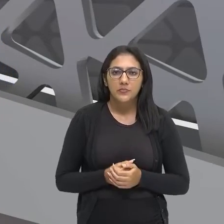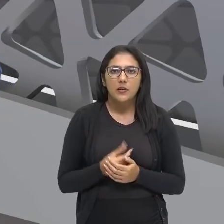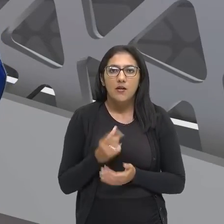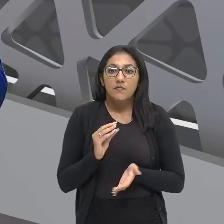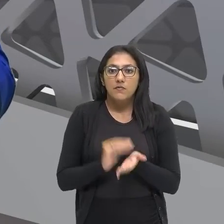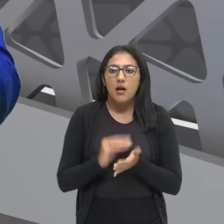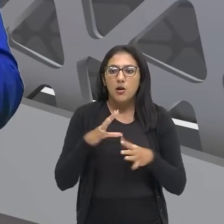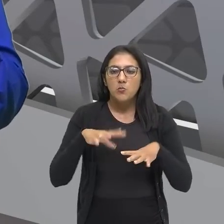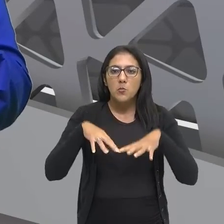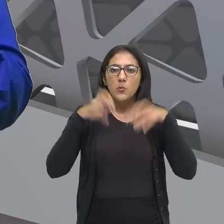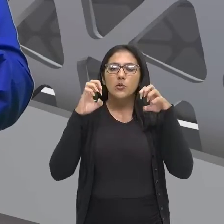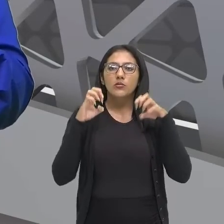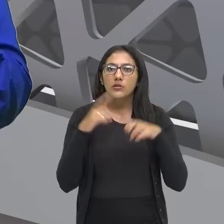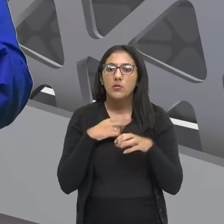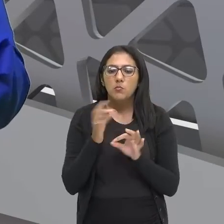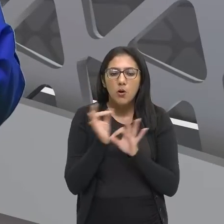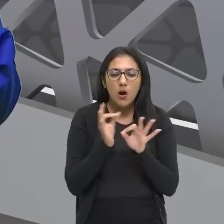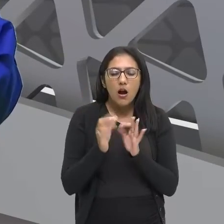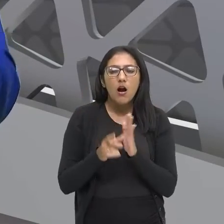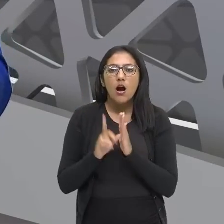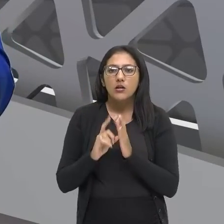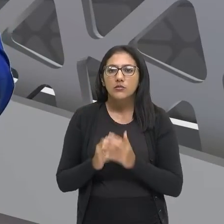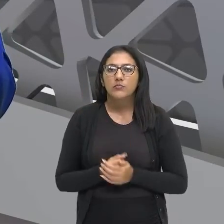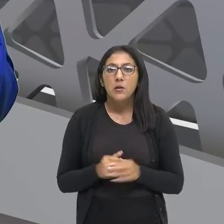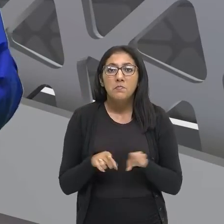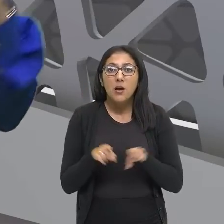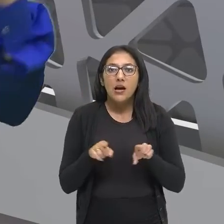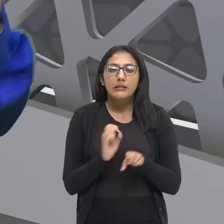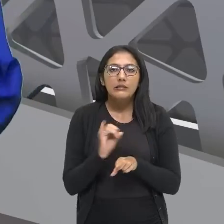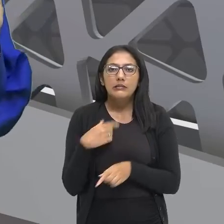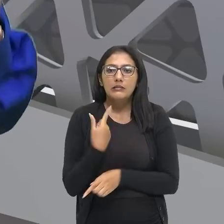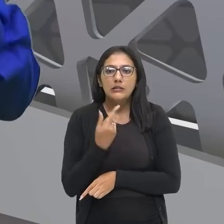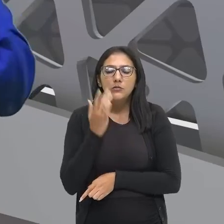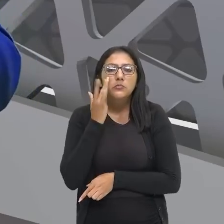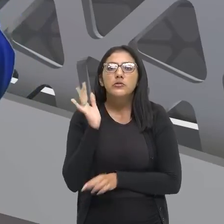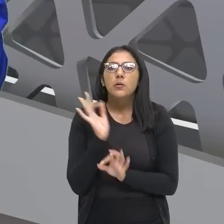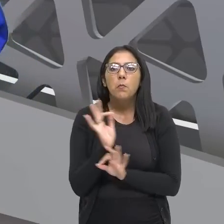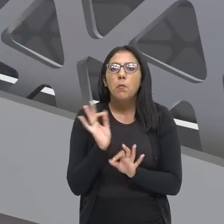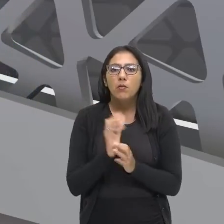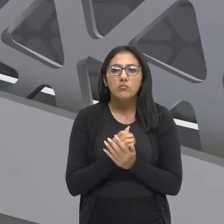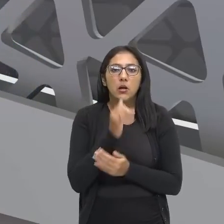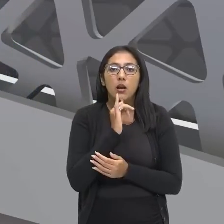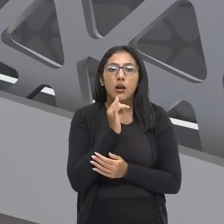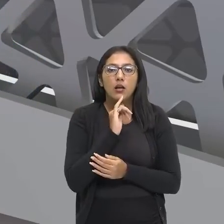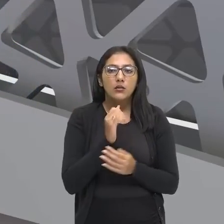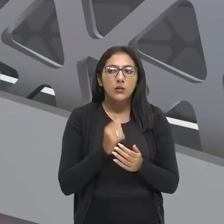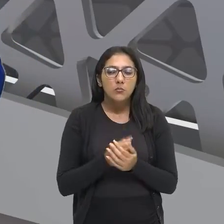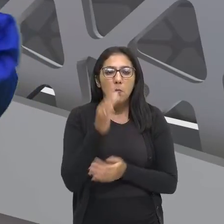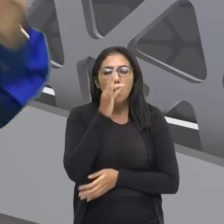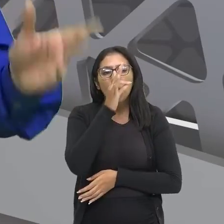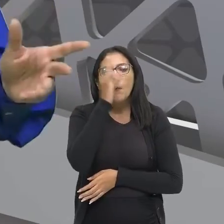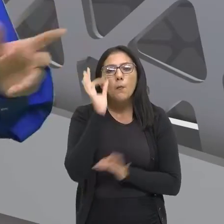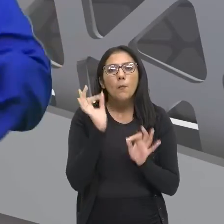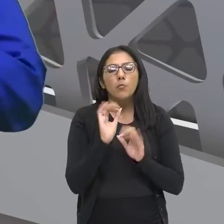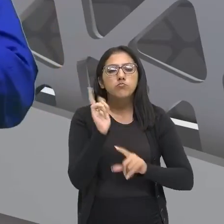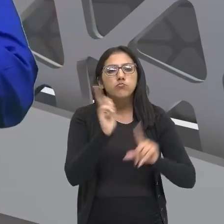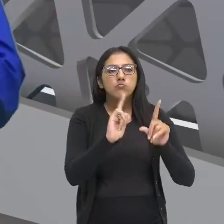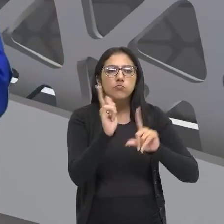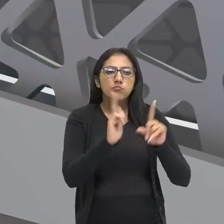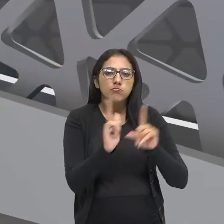já tem calendáriozinho para dizer qual é o horário que vai faltar luz em determinado bairro, né? Ou eles vão